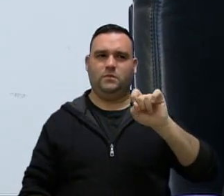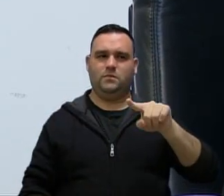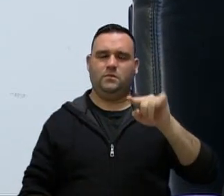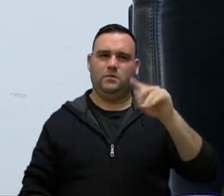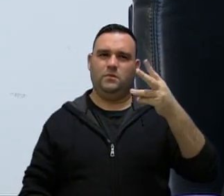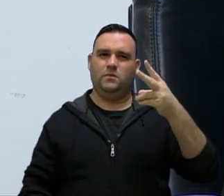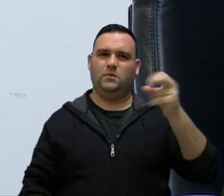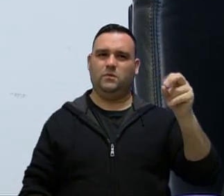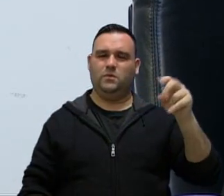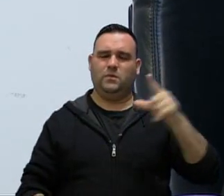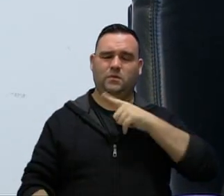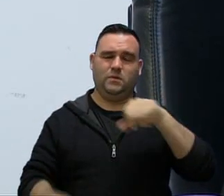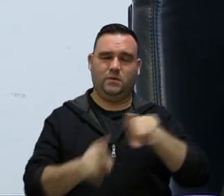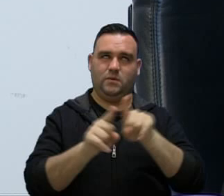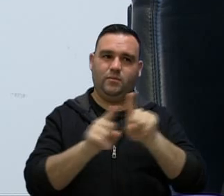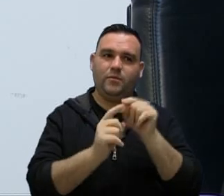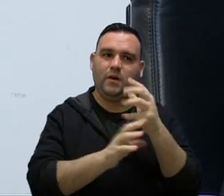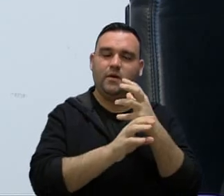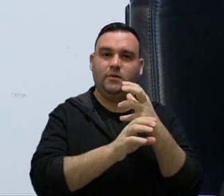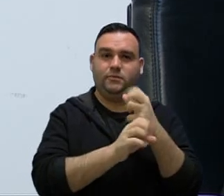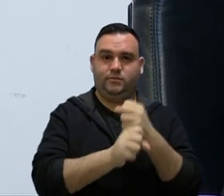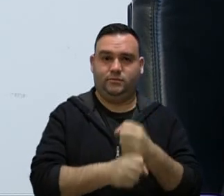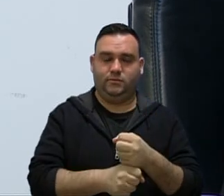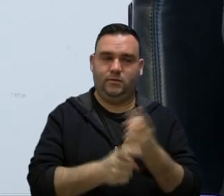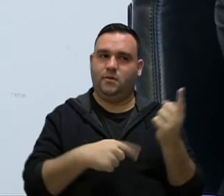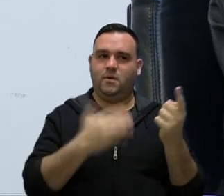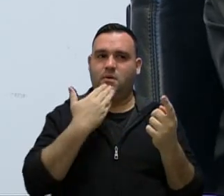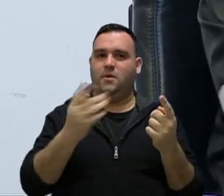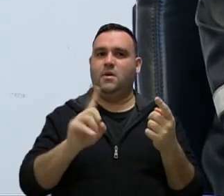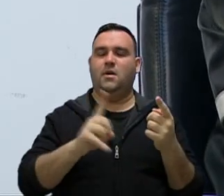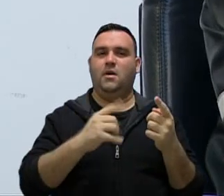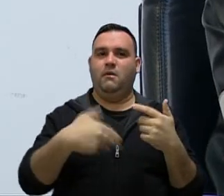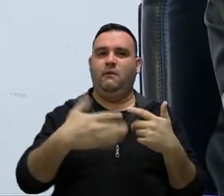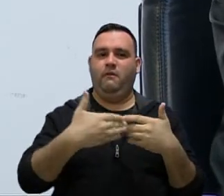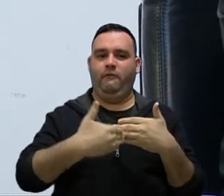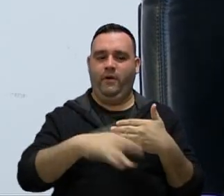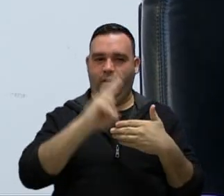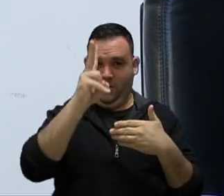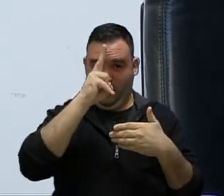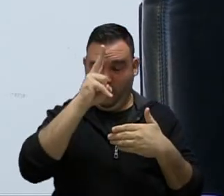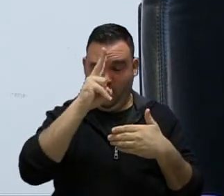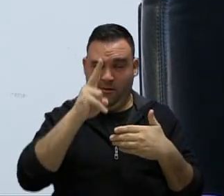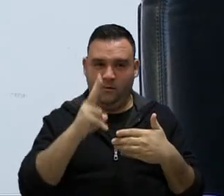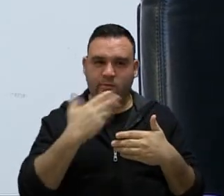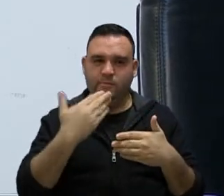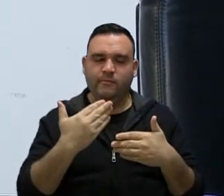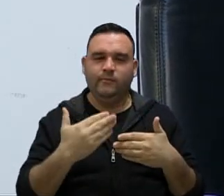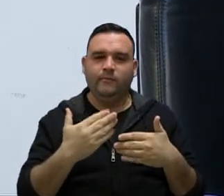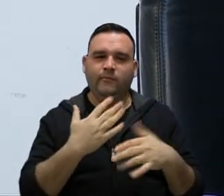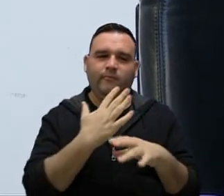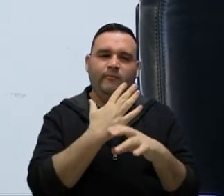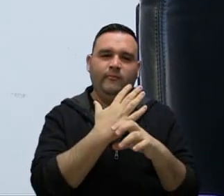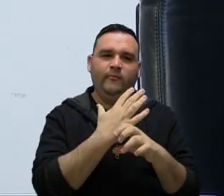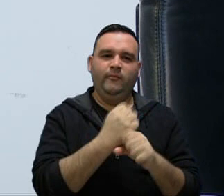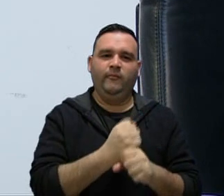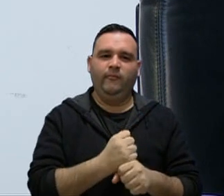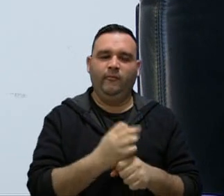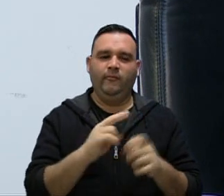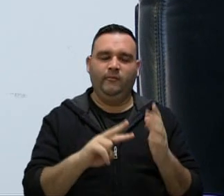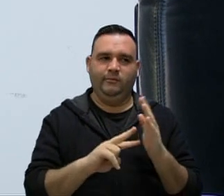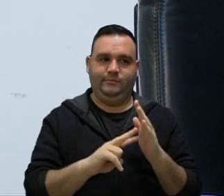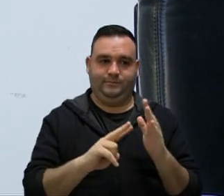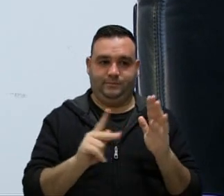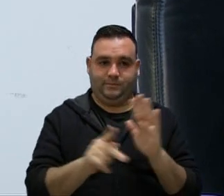a gente já pediu o cálculo atuarial da gente pediu não não vai pedir segunda-feira na verdade o cálculo atuarial dá